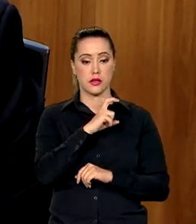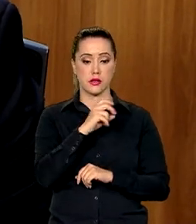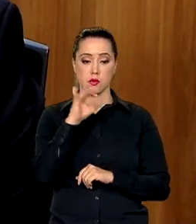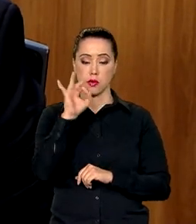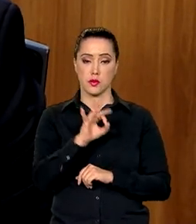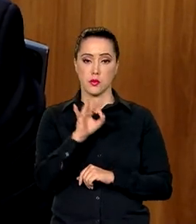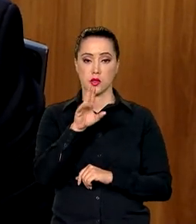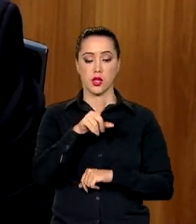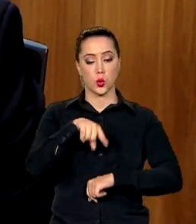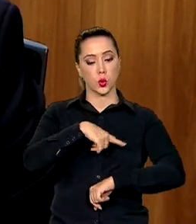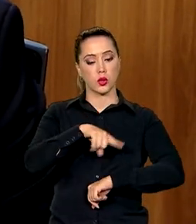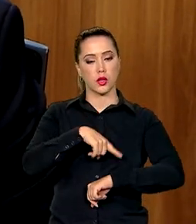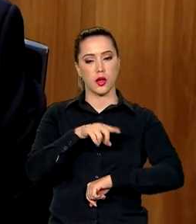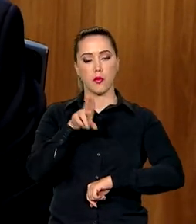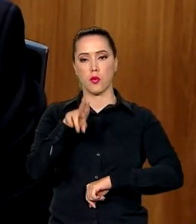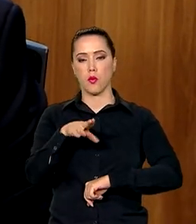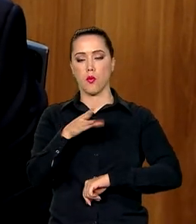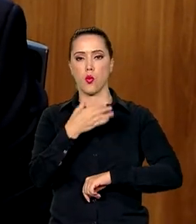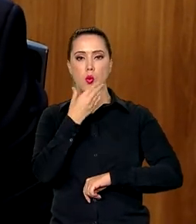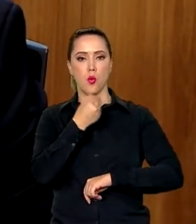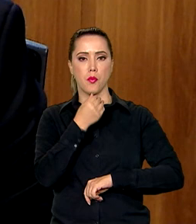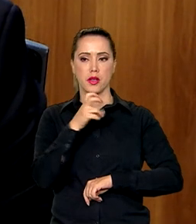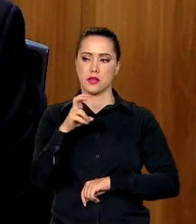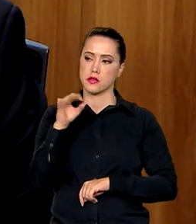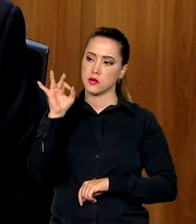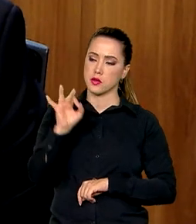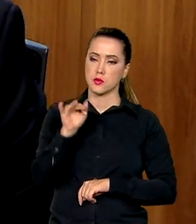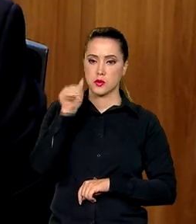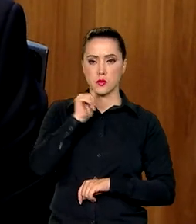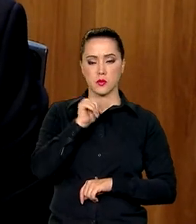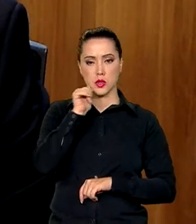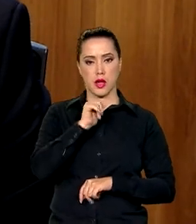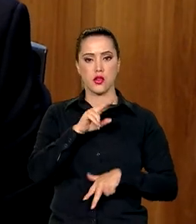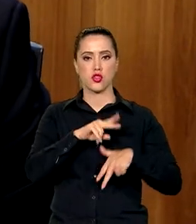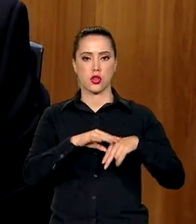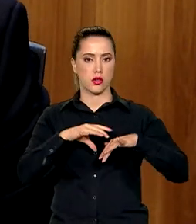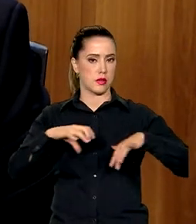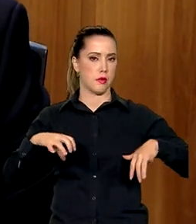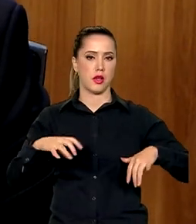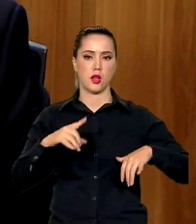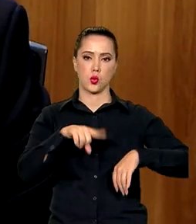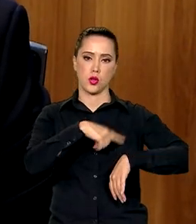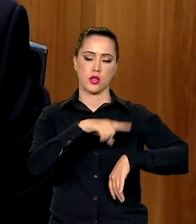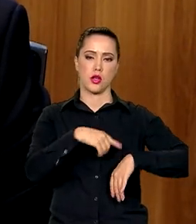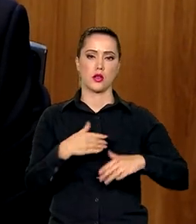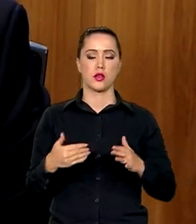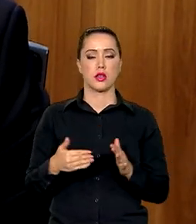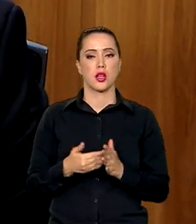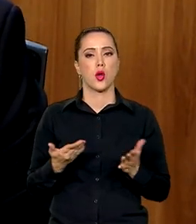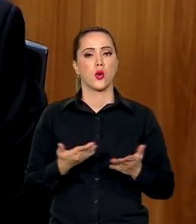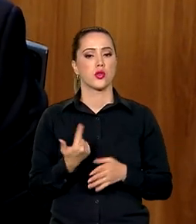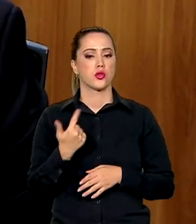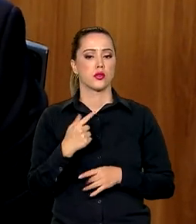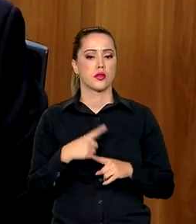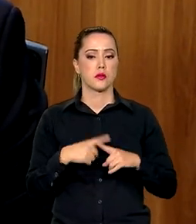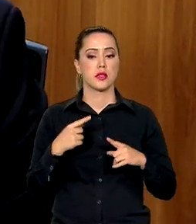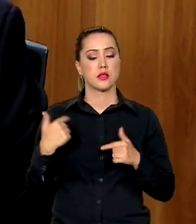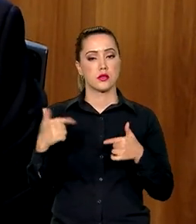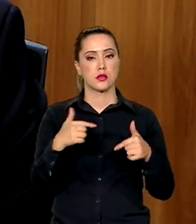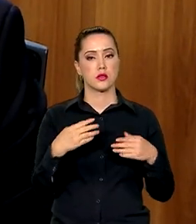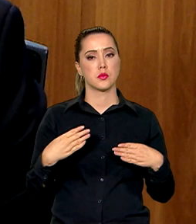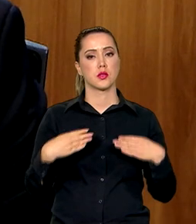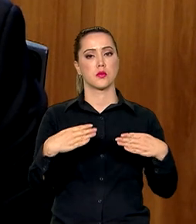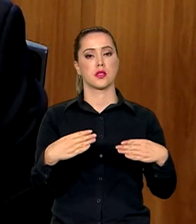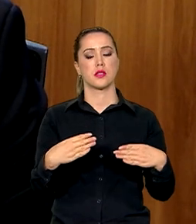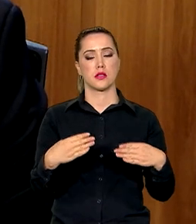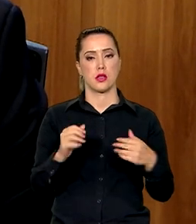usado para o gênero masculino e 50% para o gênero feminino isso não foi até hoje não foi instituído porém é uma iniciativa que o ministério